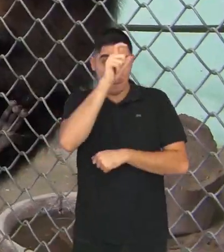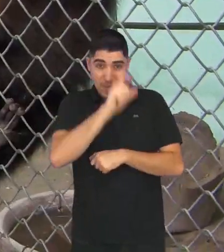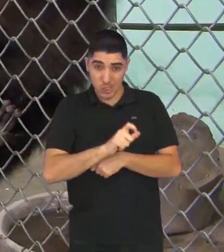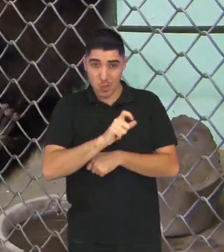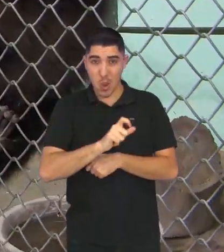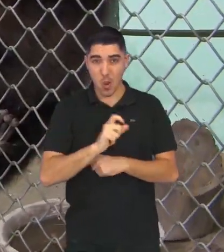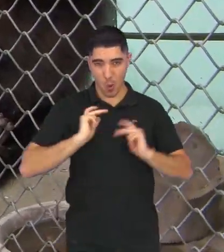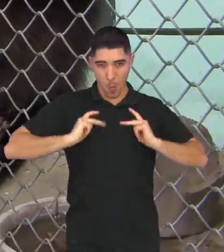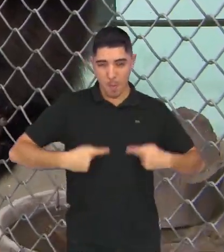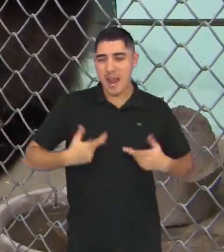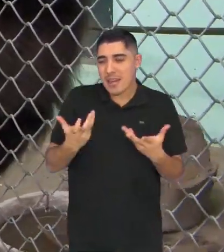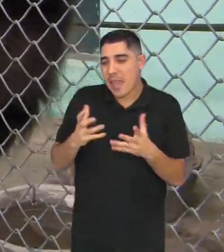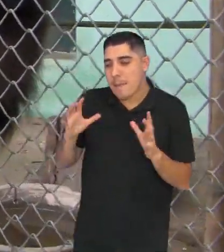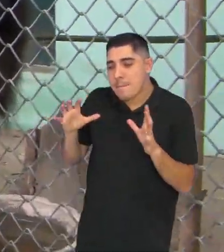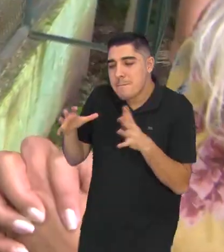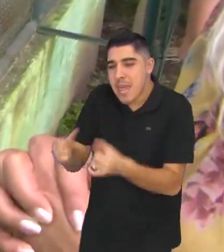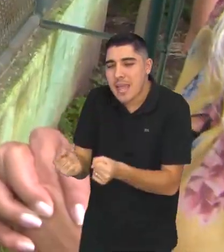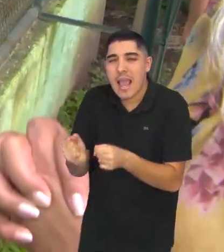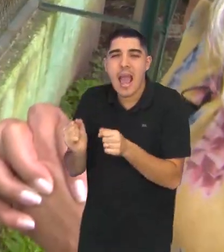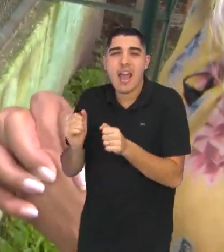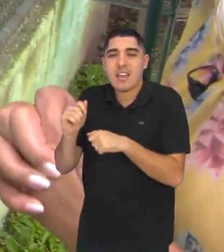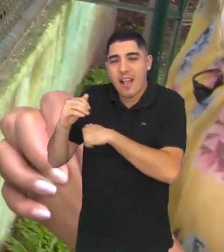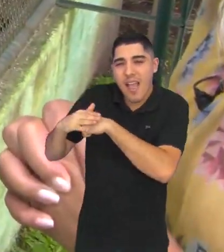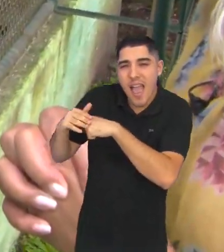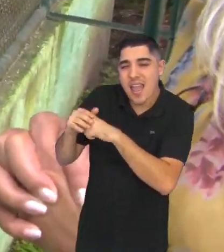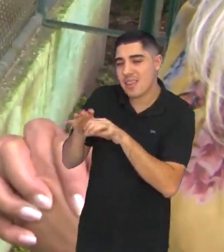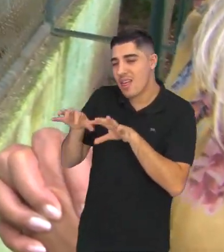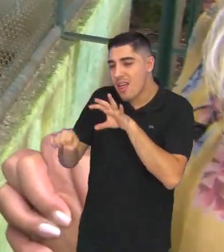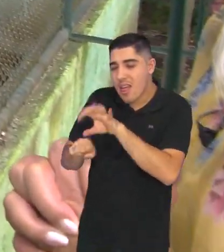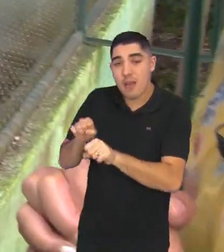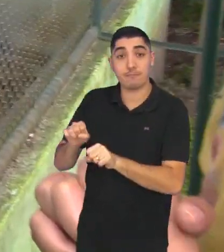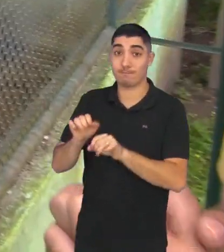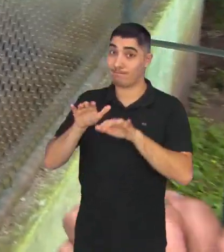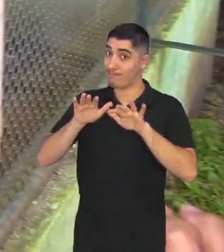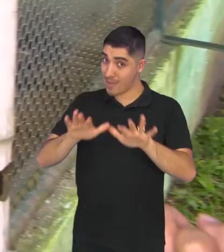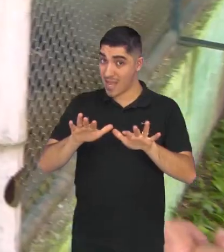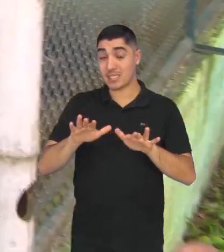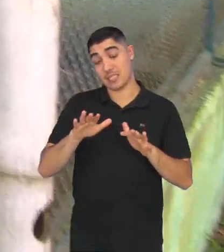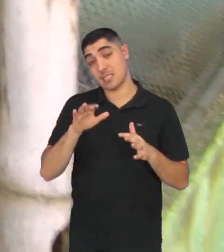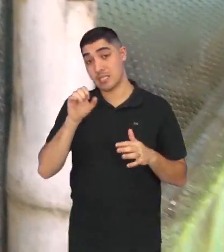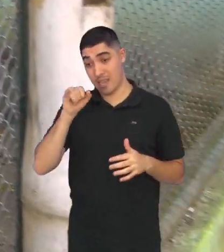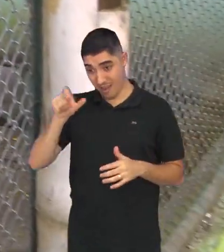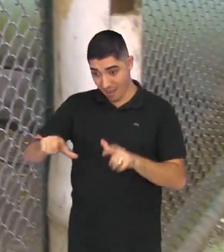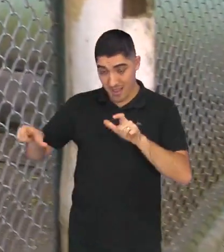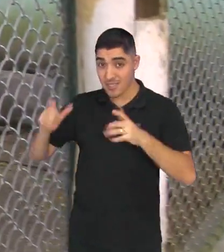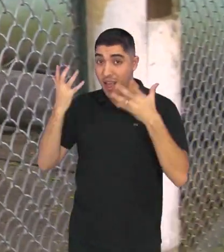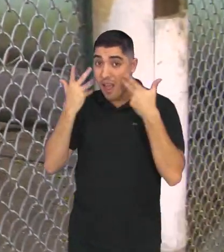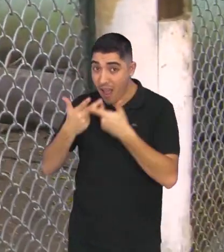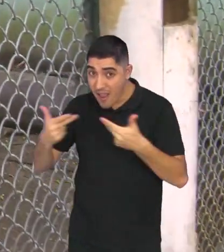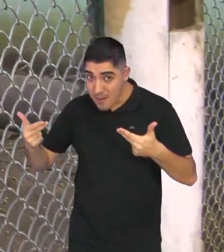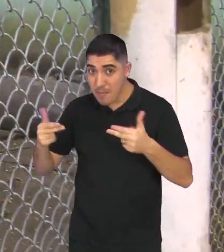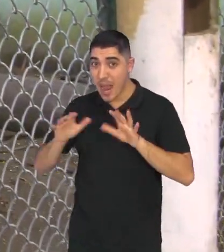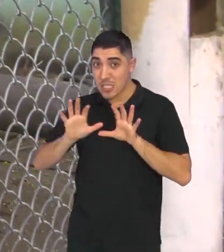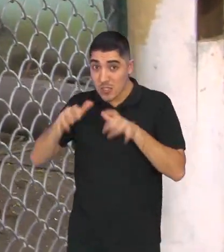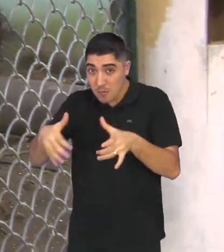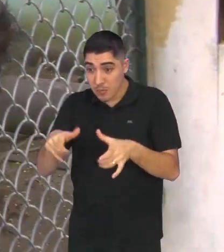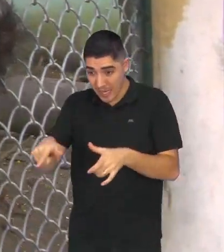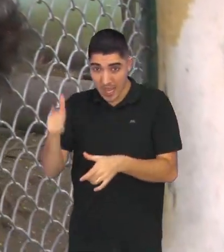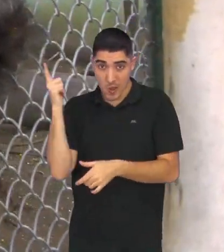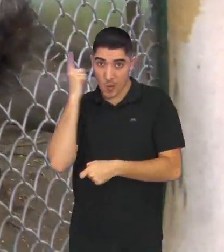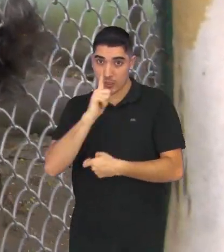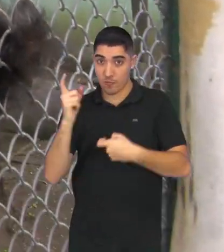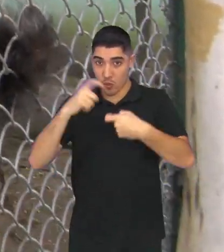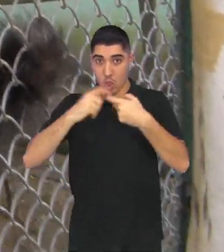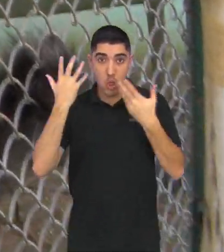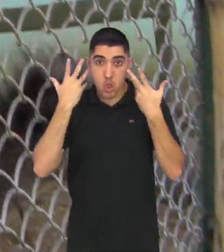aquele sentimento de querer tocar, fazer carinho, e para que a reabilitação dos animais silvestres tenha um